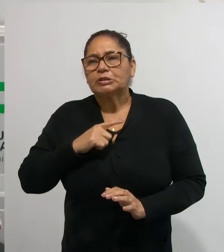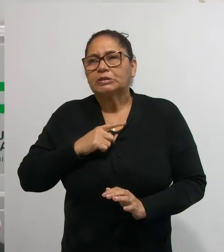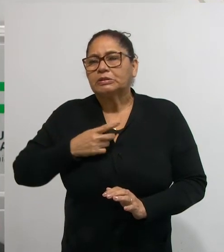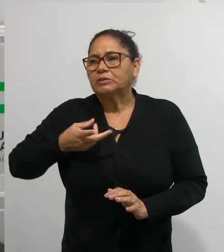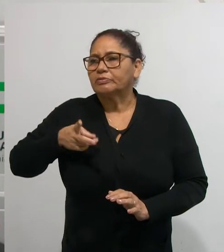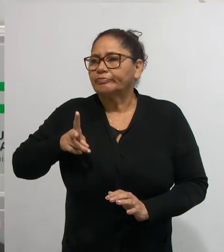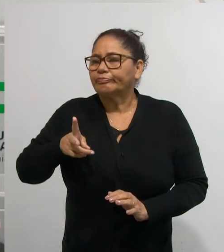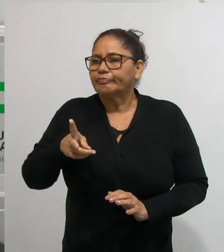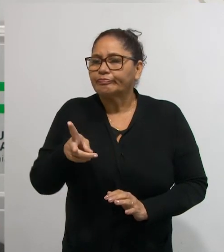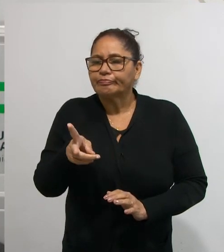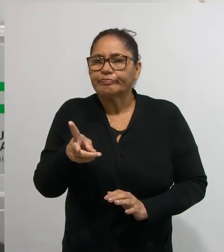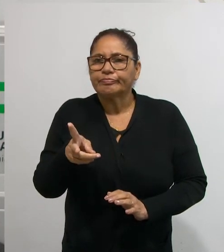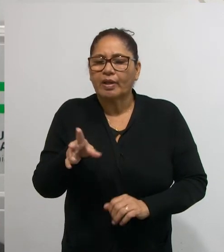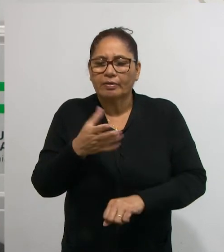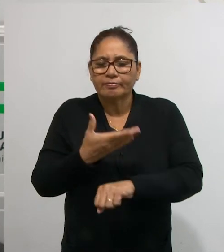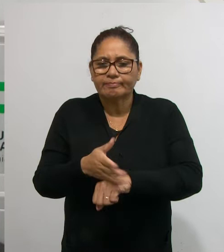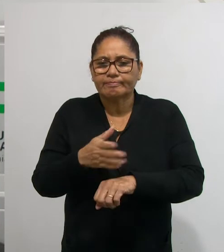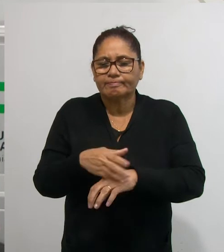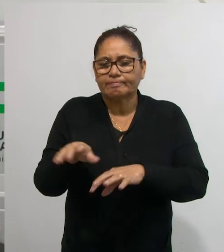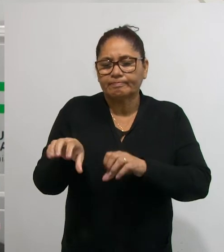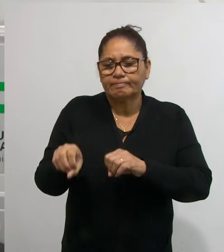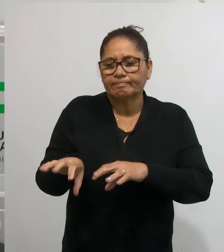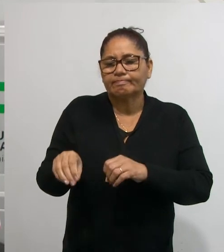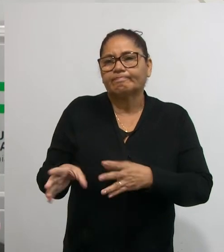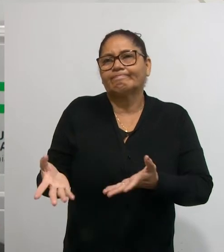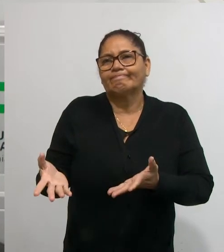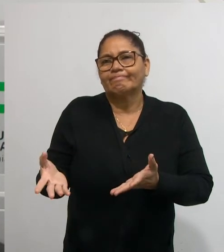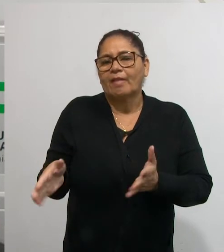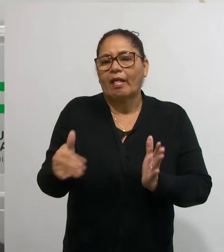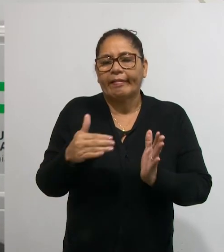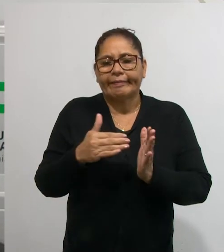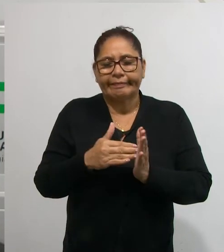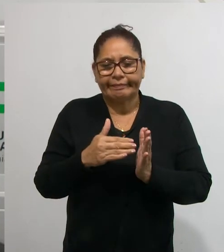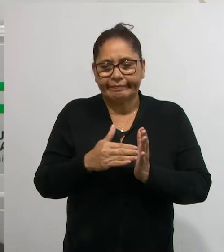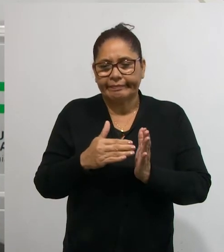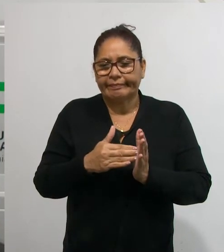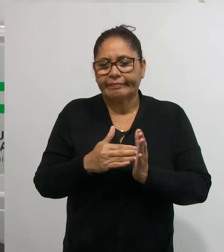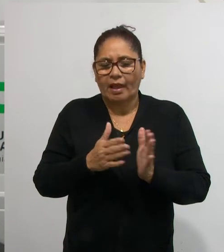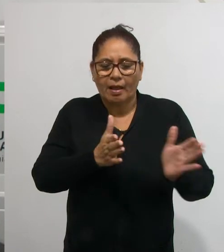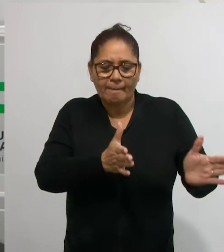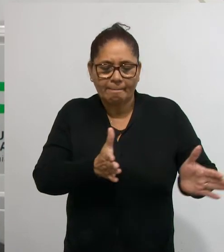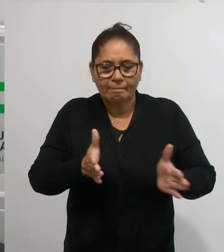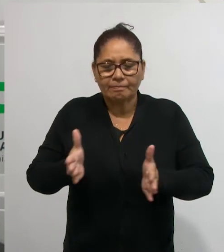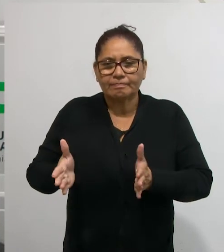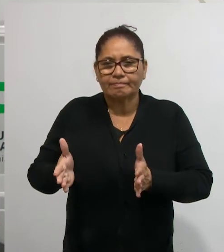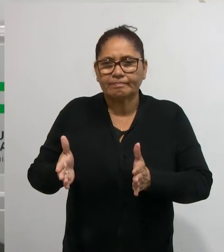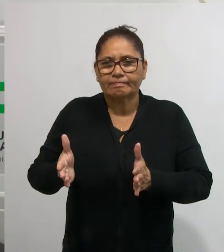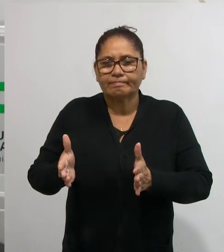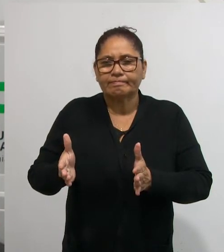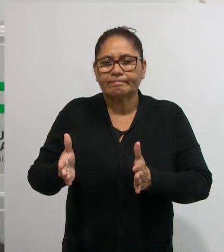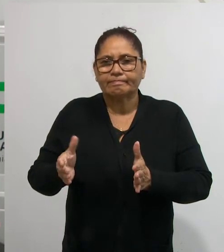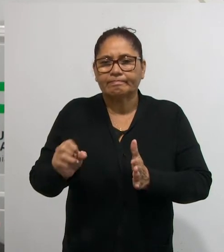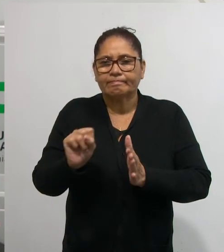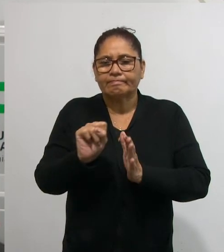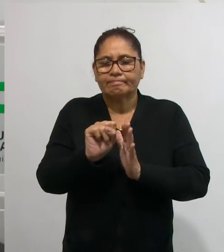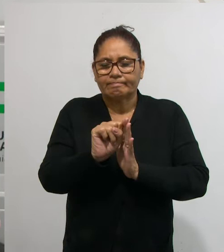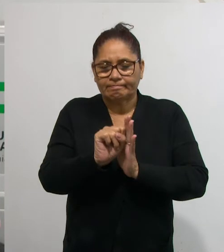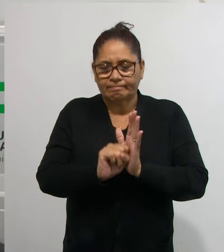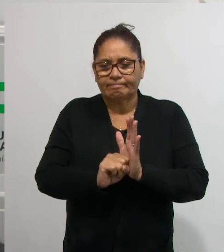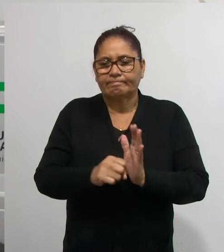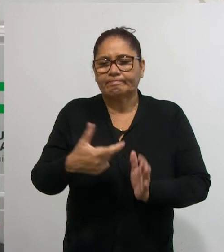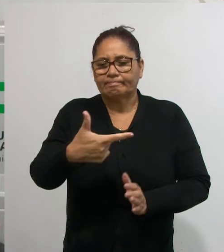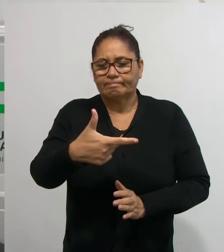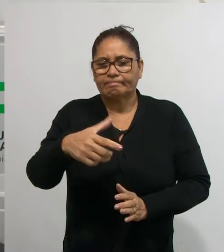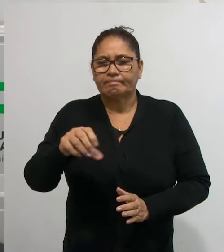repercutiu em práticas educativas praticamente até a metade do século XX, quando vieram